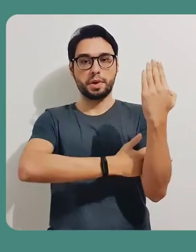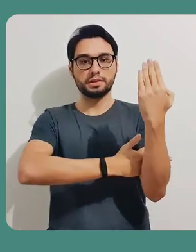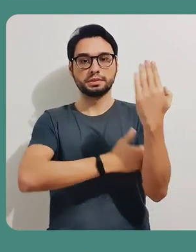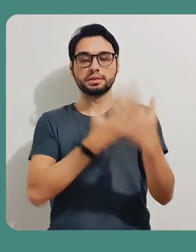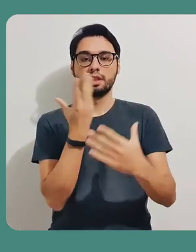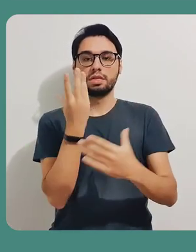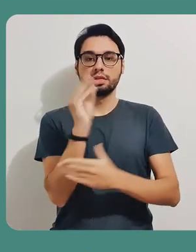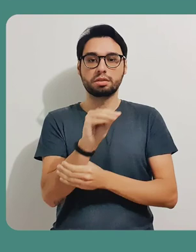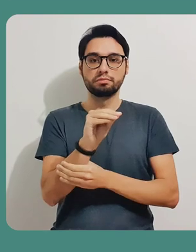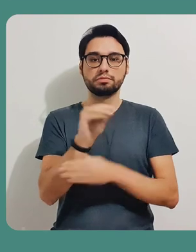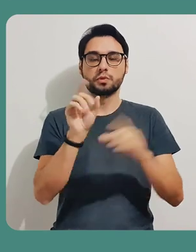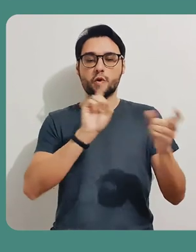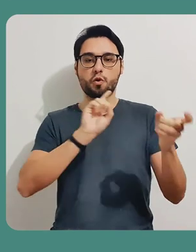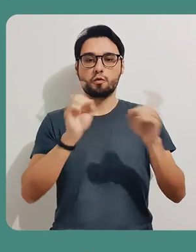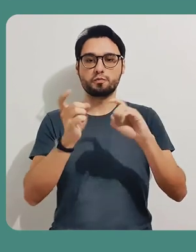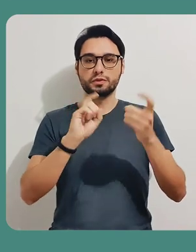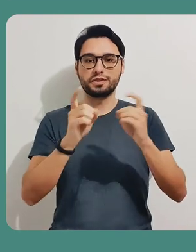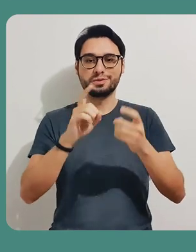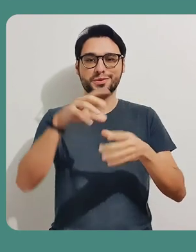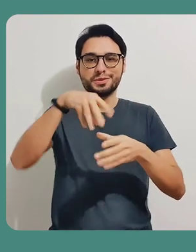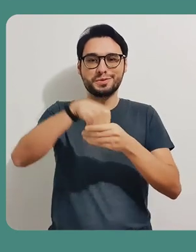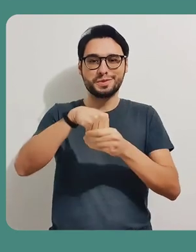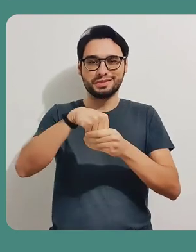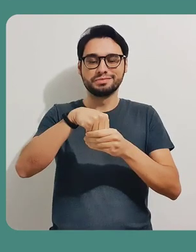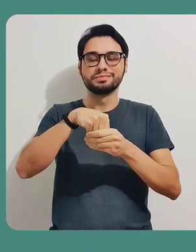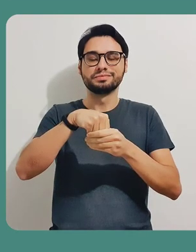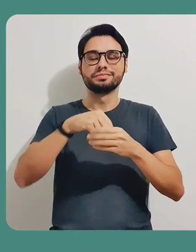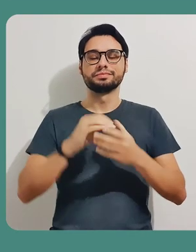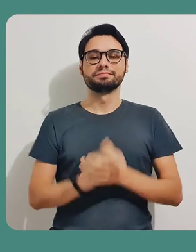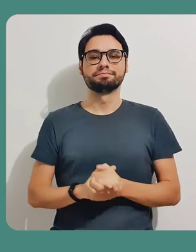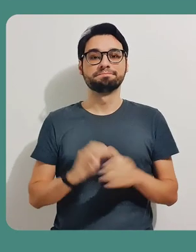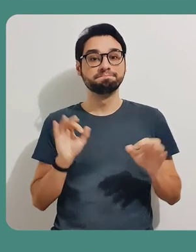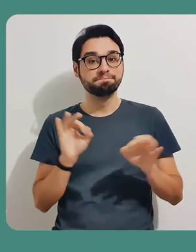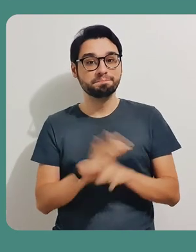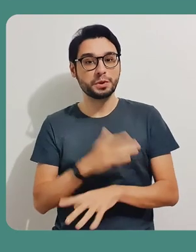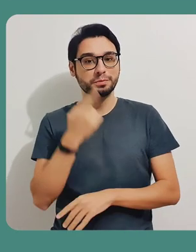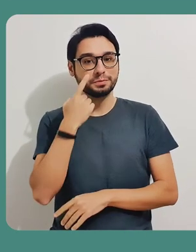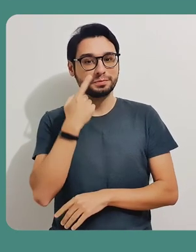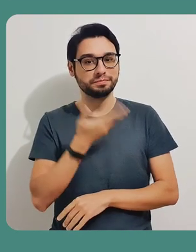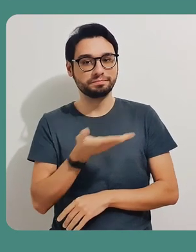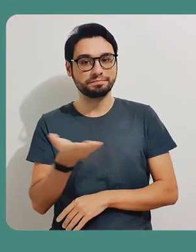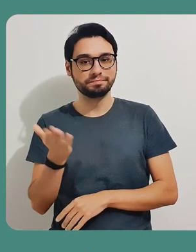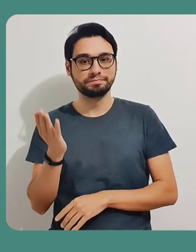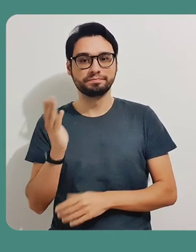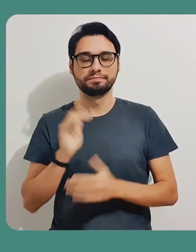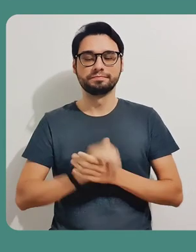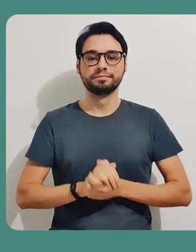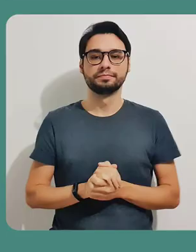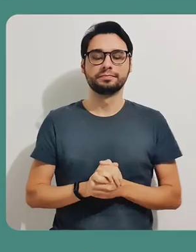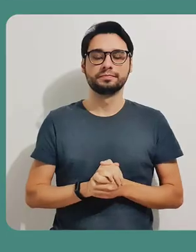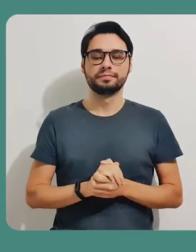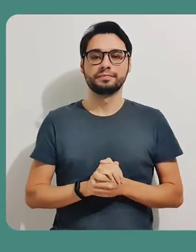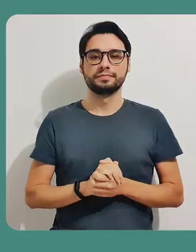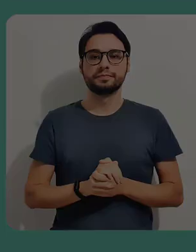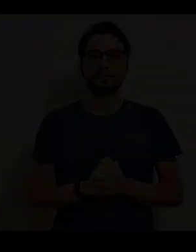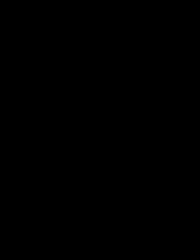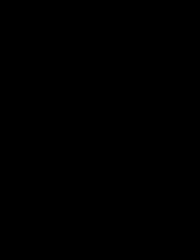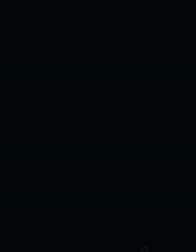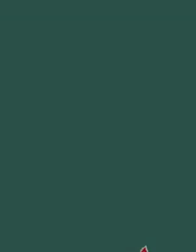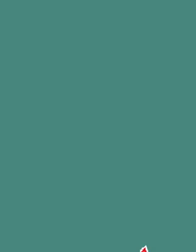pasta para ser armazenado esse vídeo e pronto o vídeo irá aparecer aqui